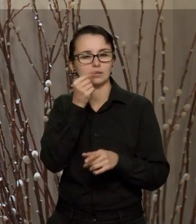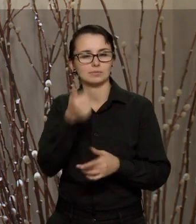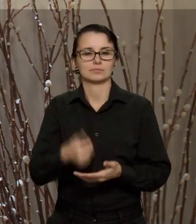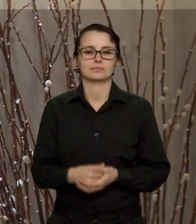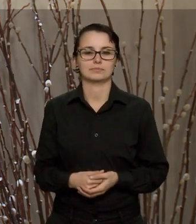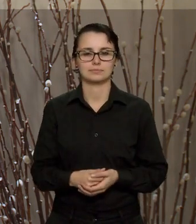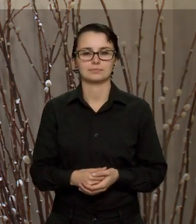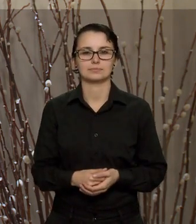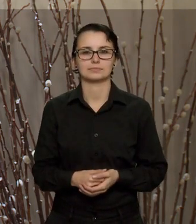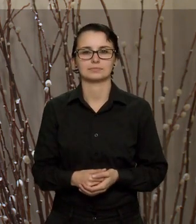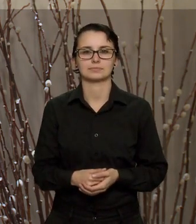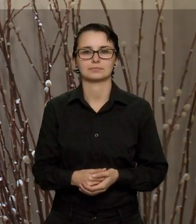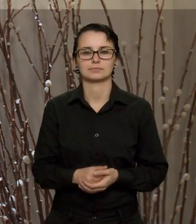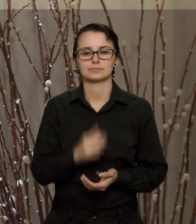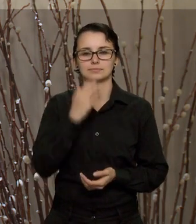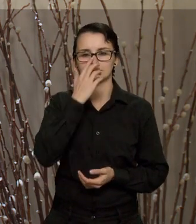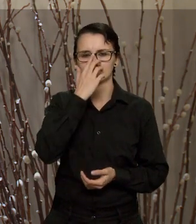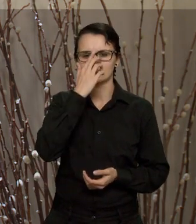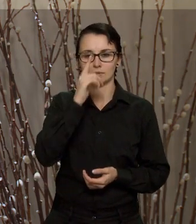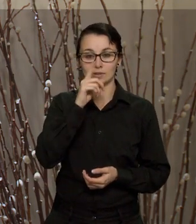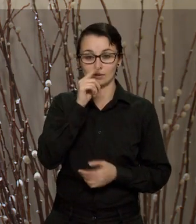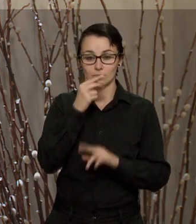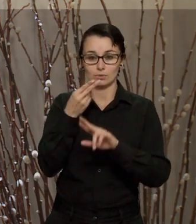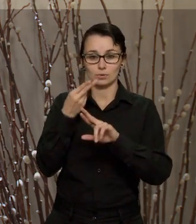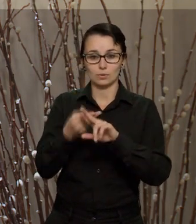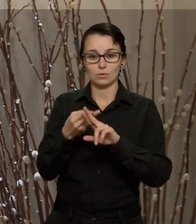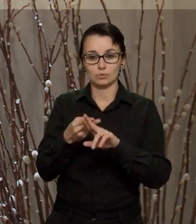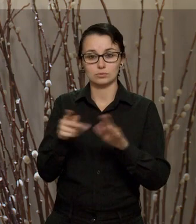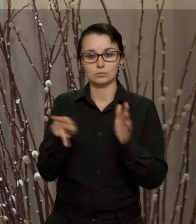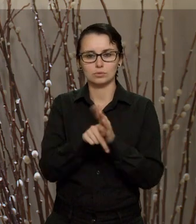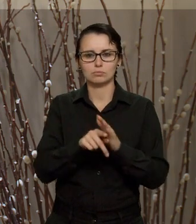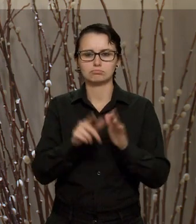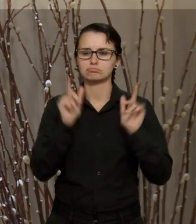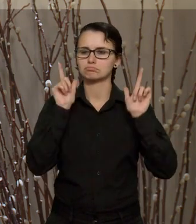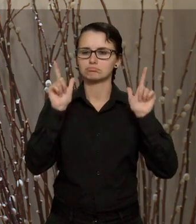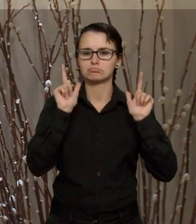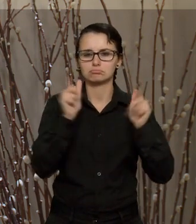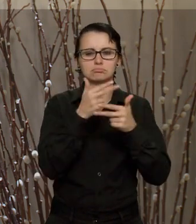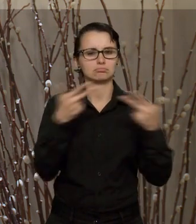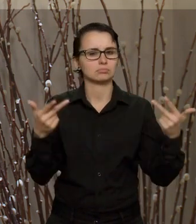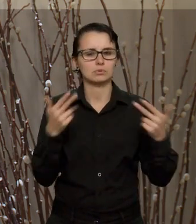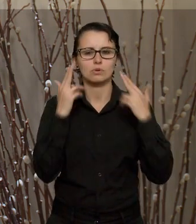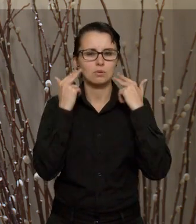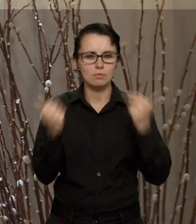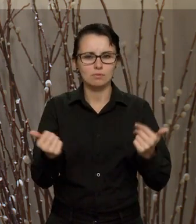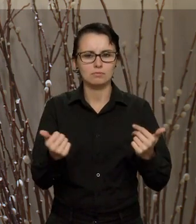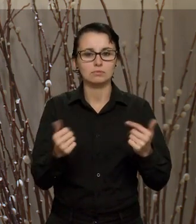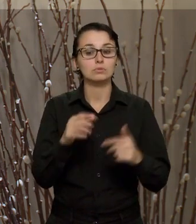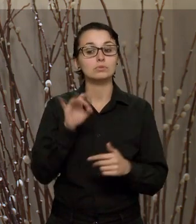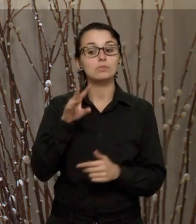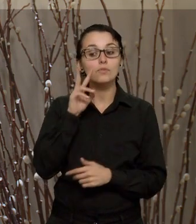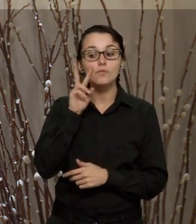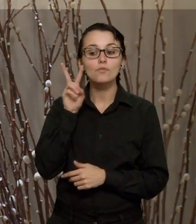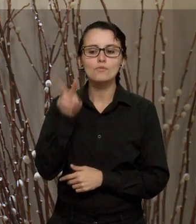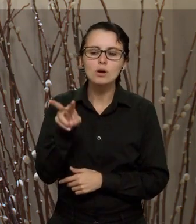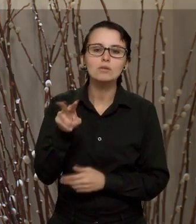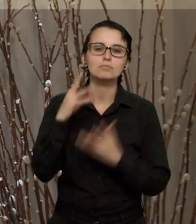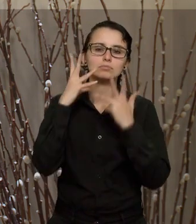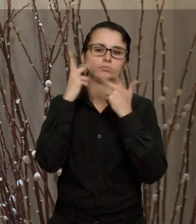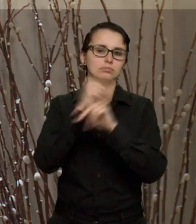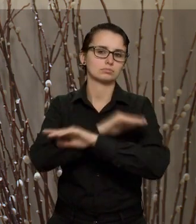sabor. A água utilizada indiretamente para recreação e lazer necessita apenas ter